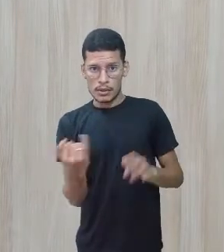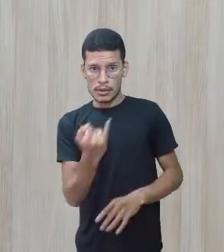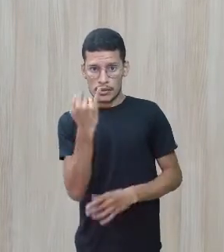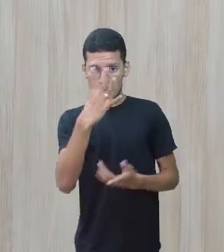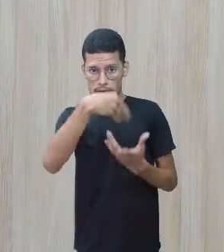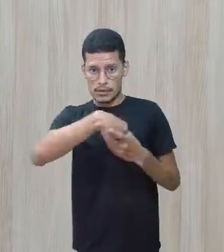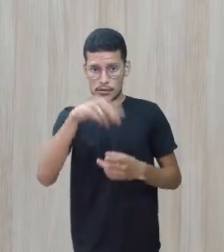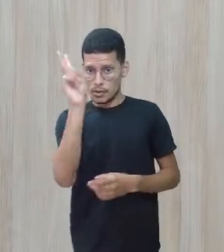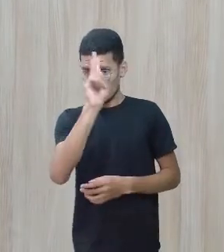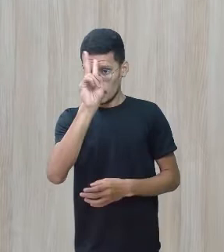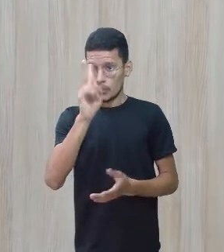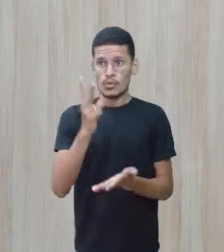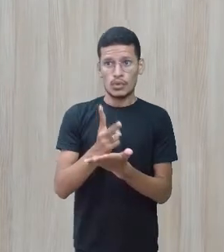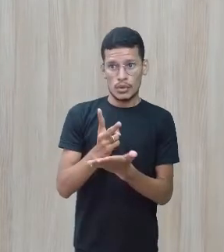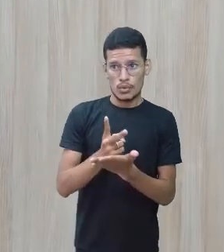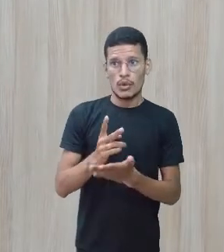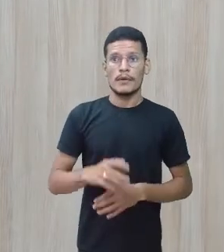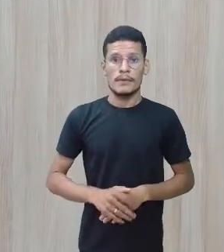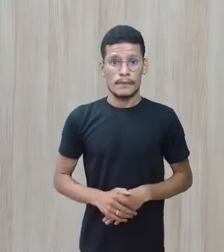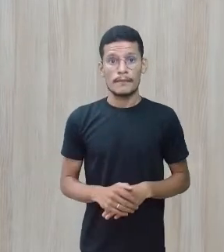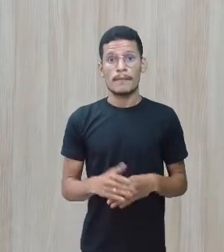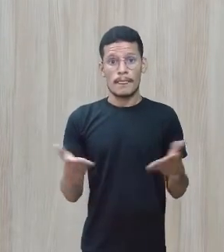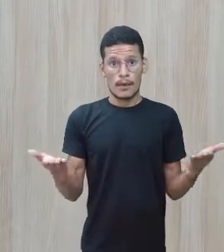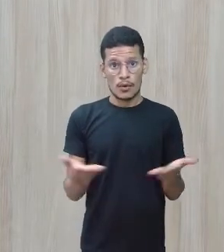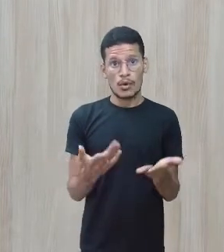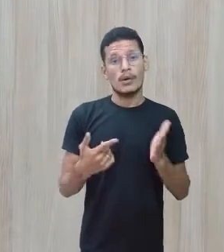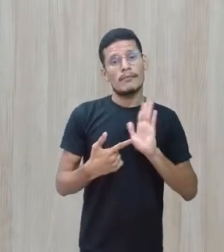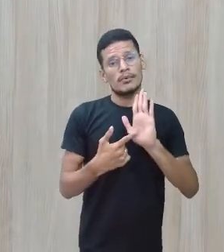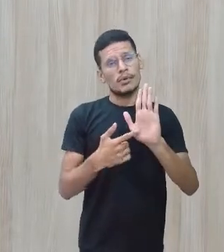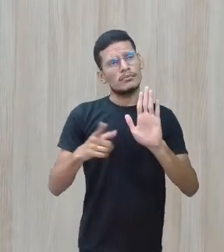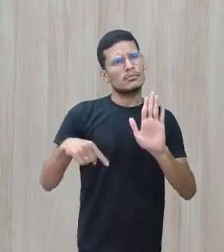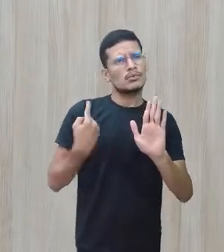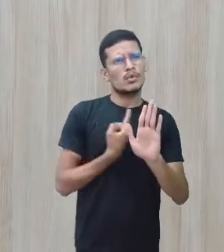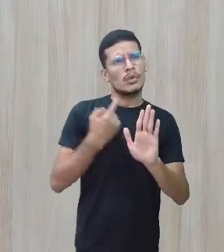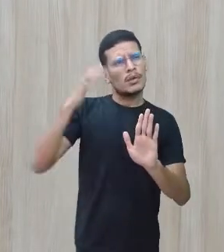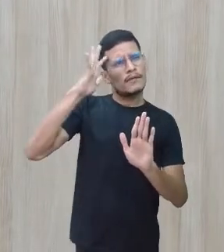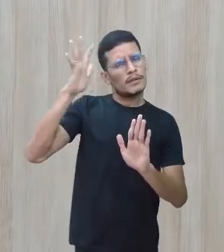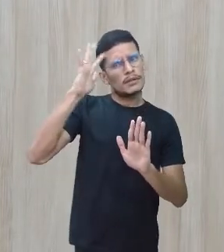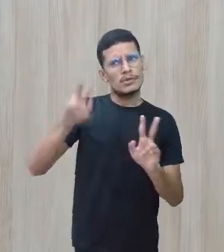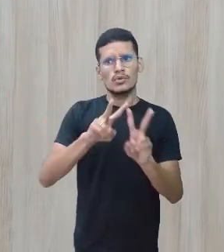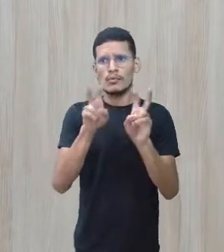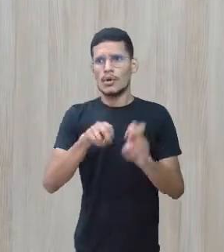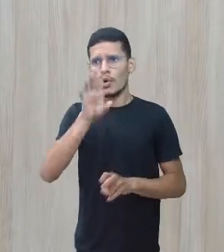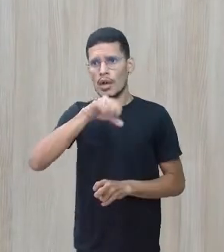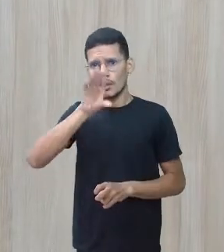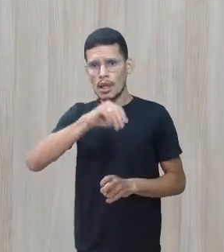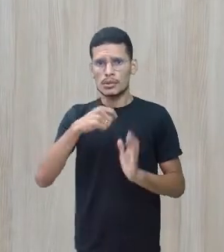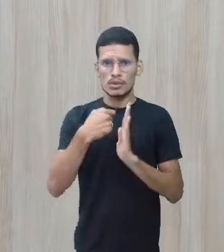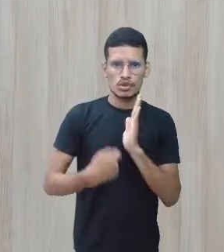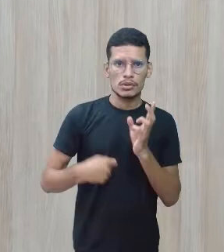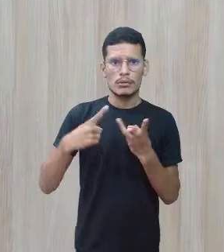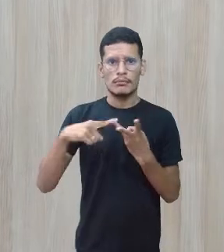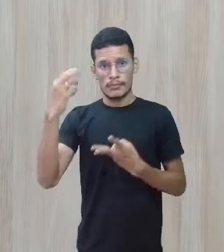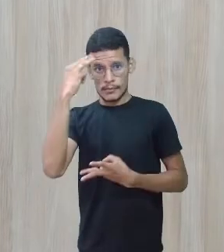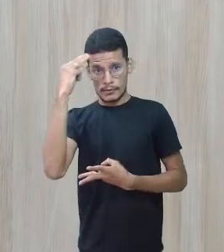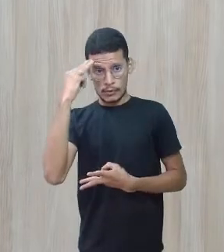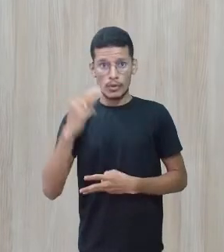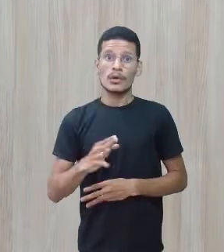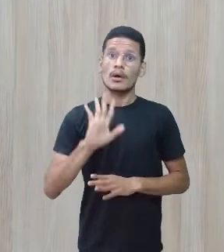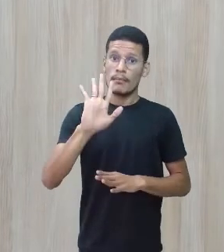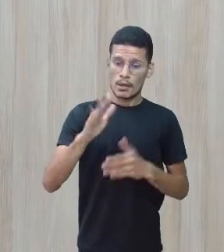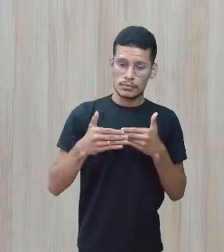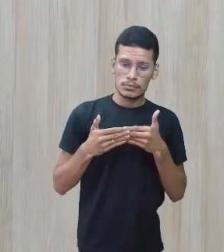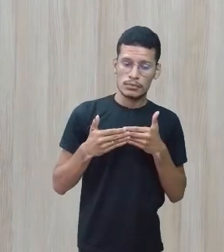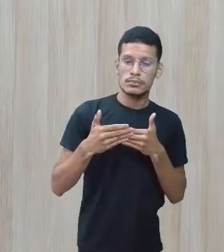mantinham. Aqui eu trouxe um tópico mais para a gente refletir a questão da oralidade, escrita e memória.